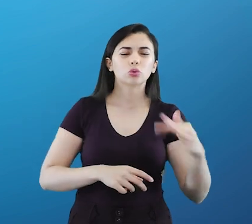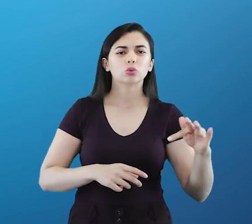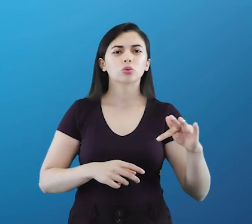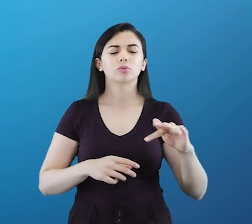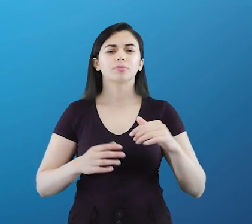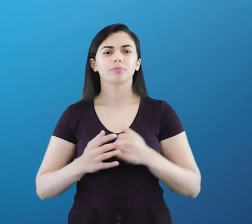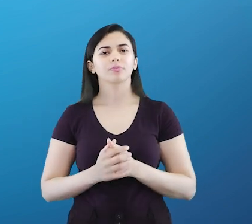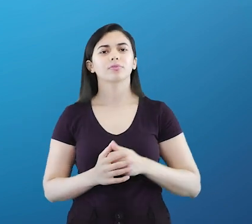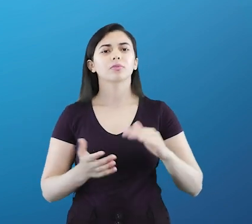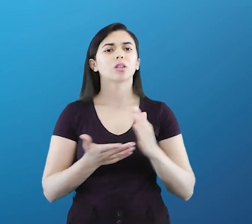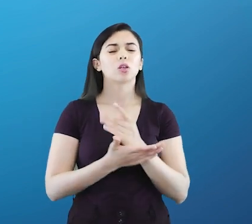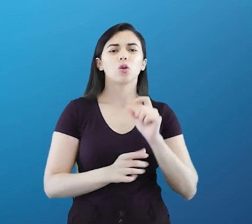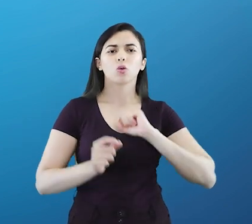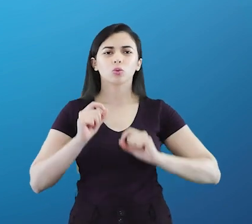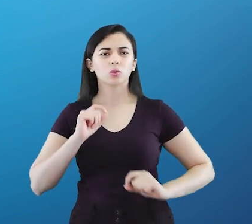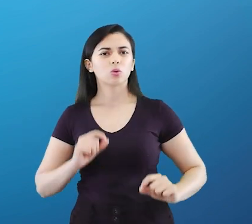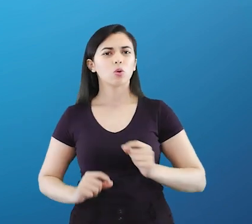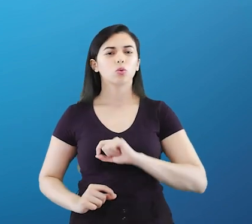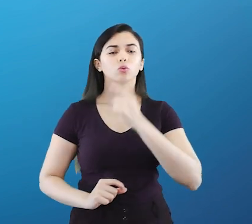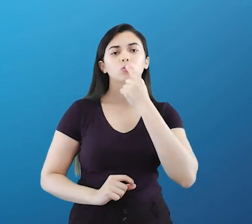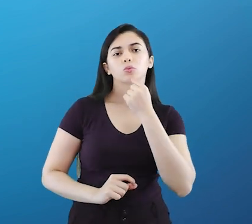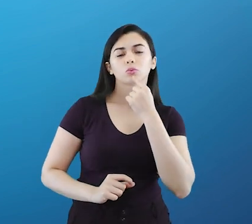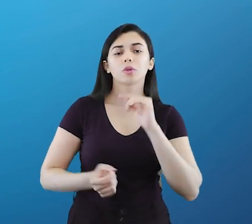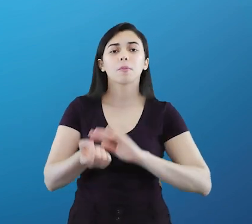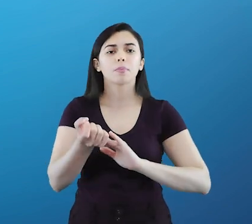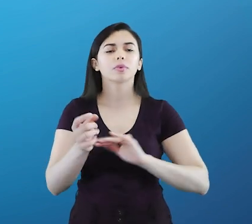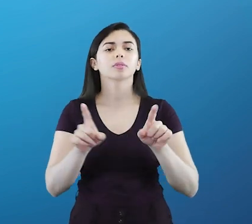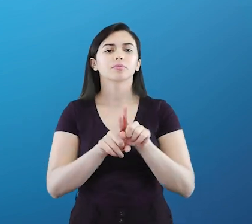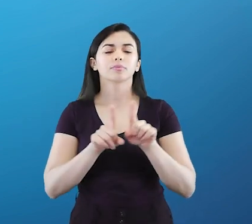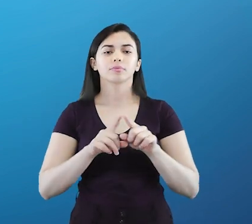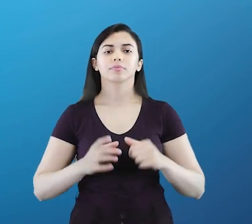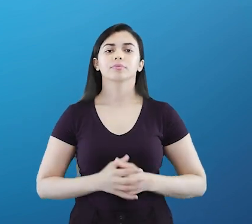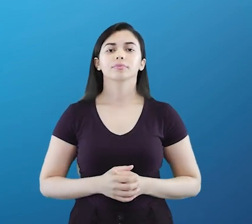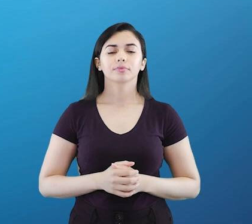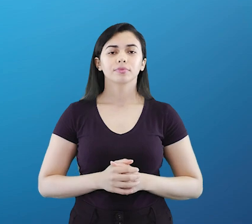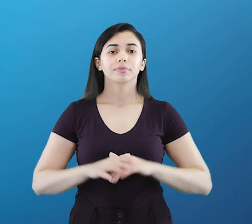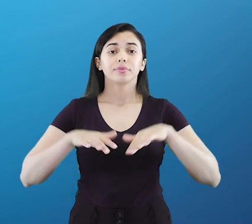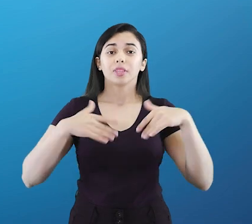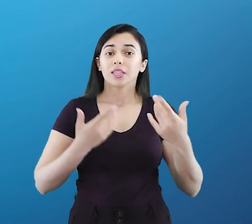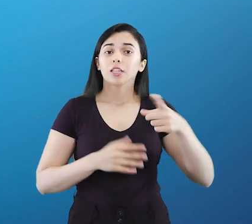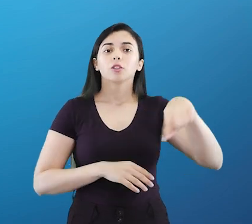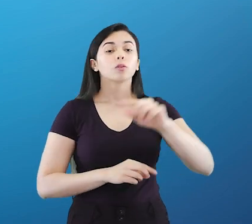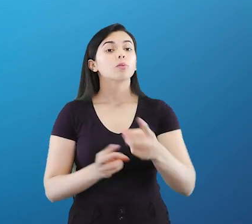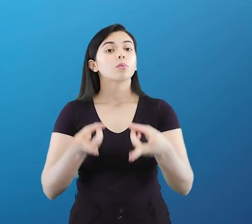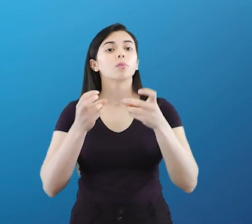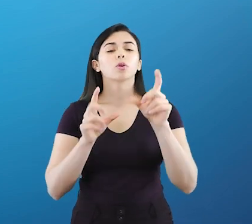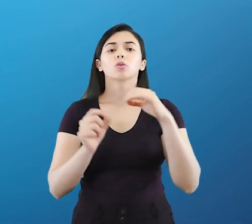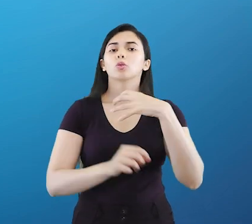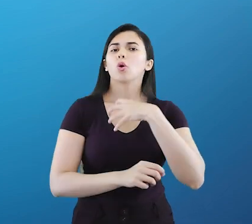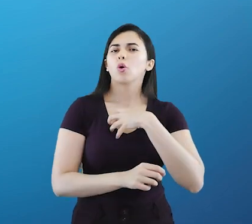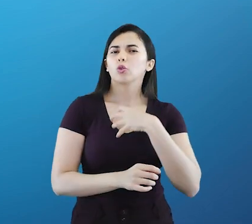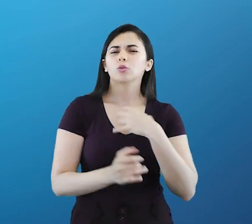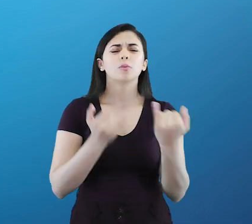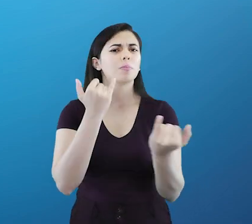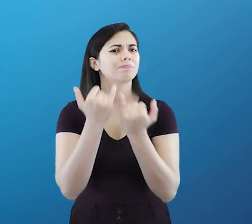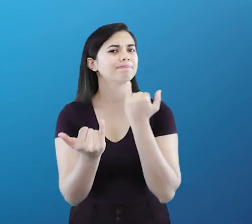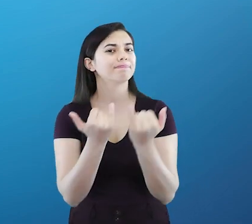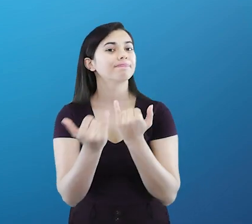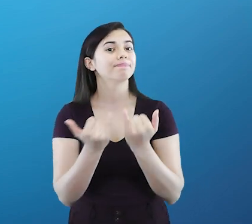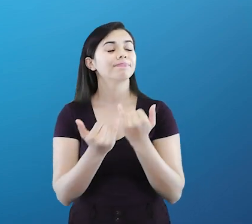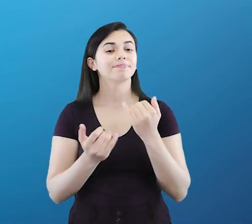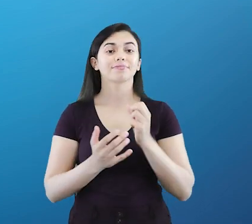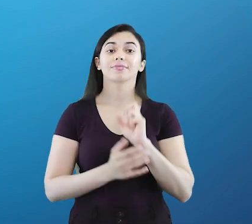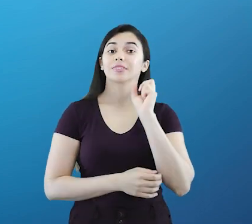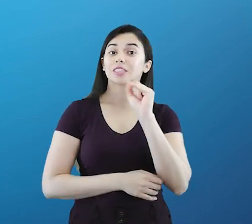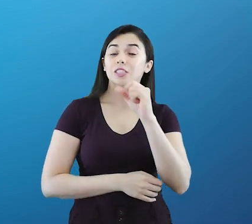com pontos brancos e vermelhos na pele e também dor nas articulações. Então perceba que os sintomas são muito parecidos.